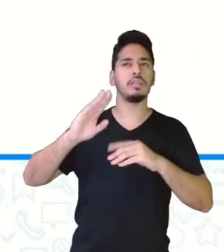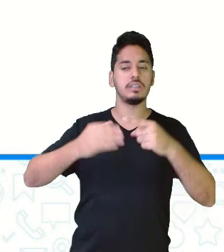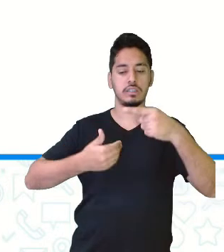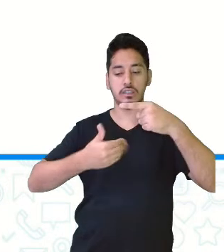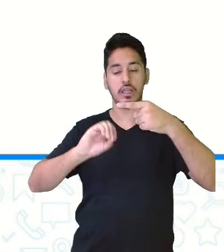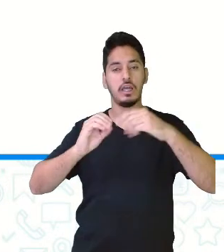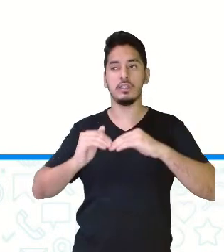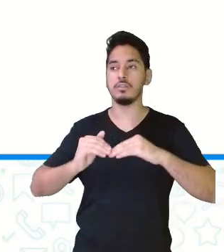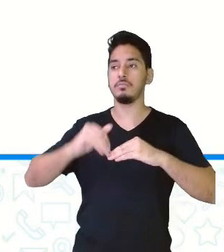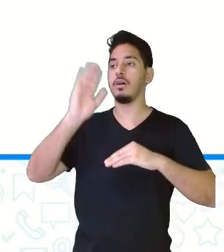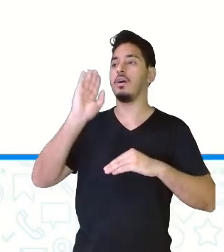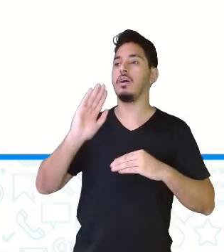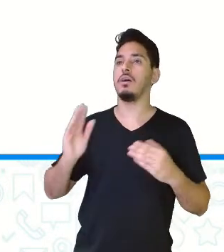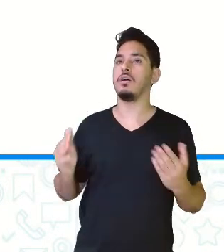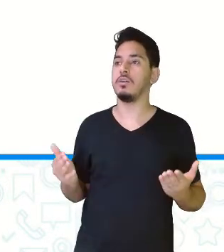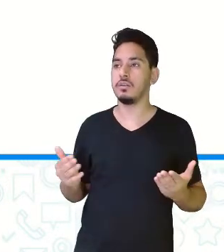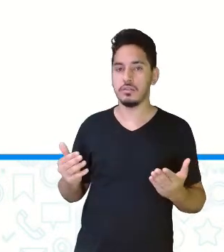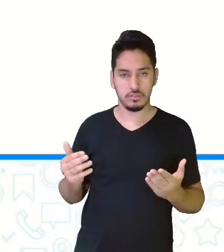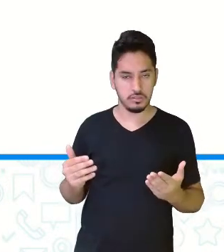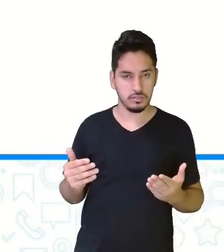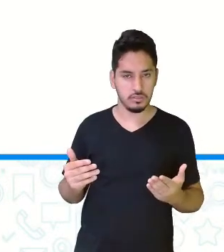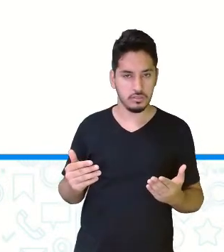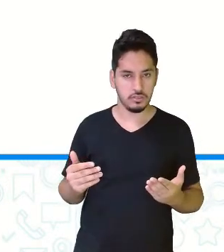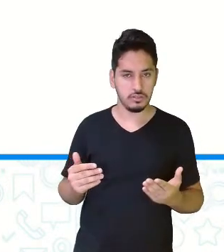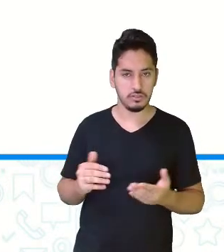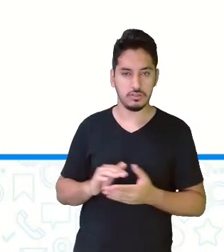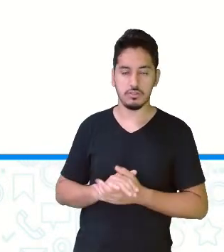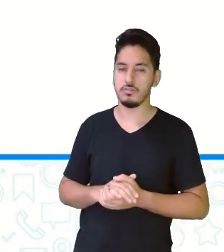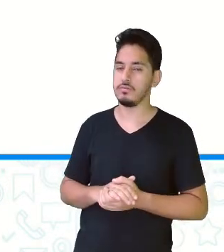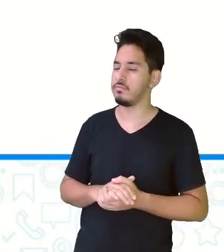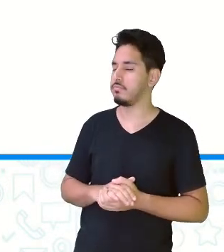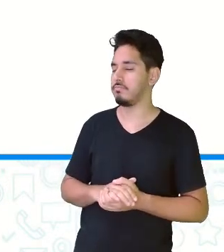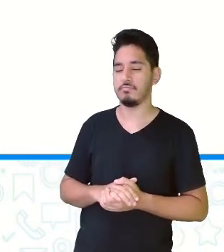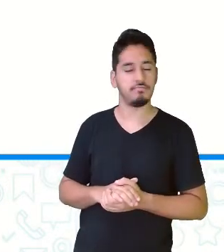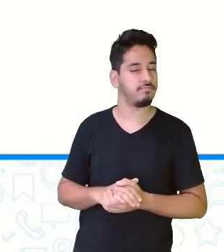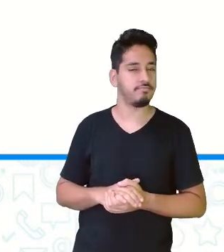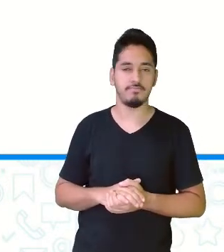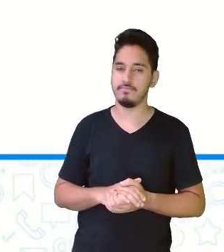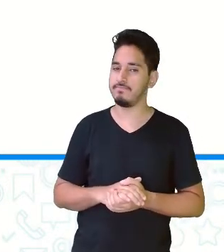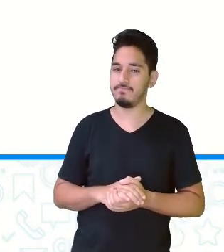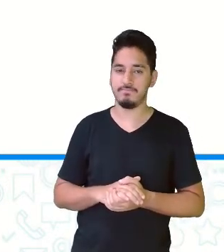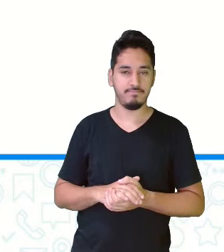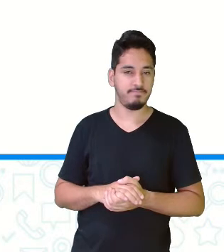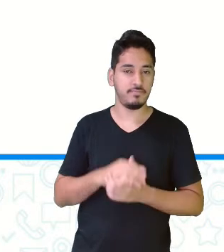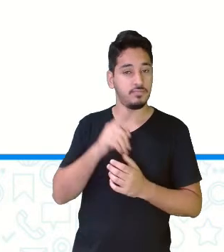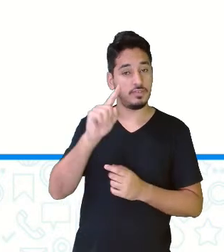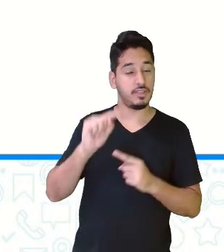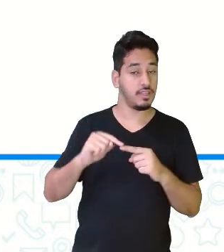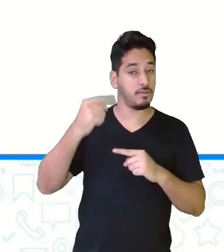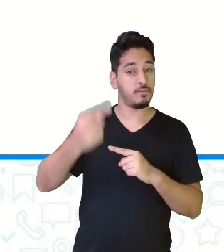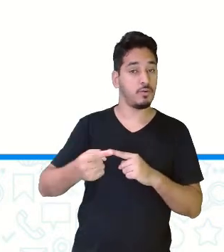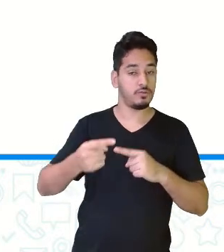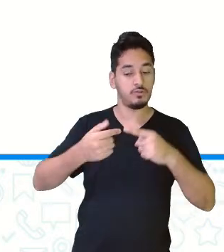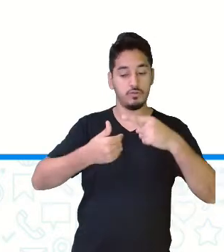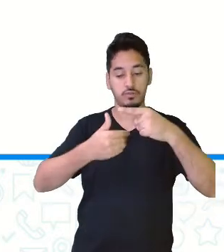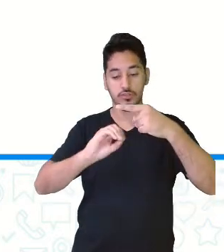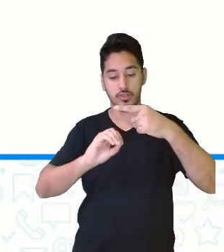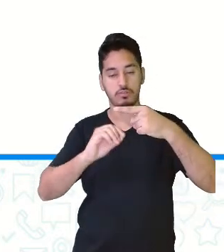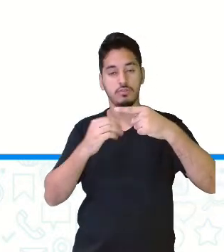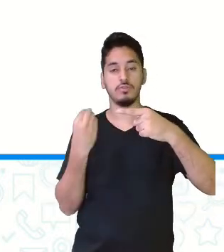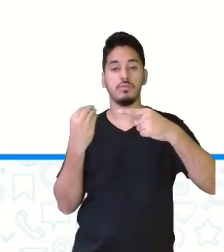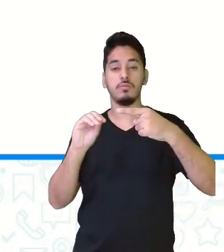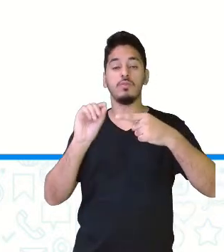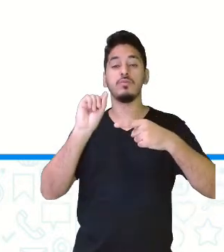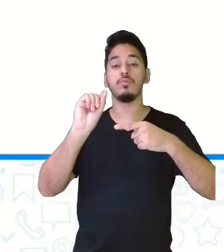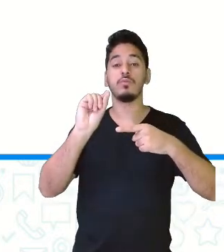10? Eu vou botar 1/11? De jeito nenhum. Depois do 10, você